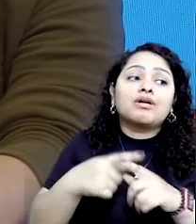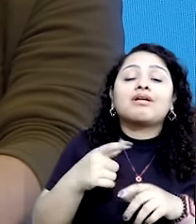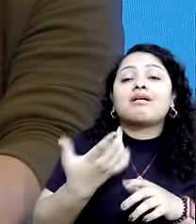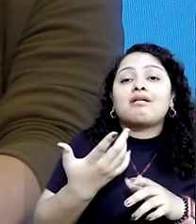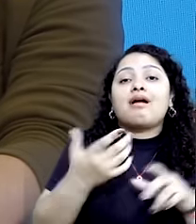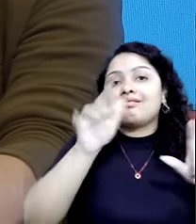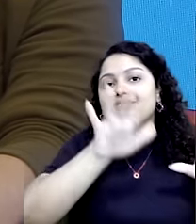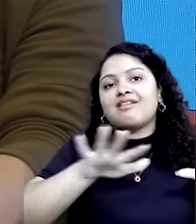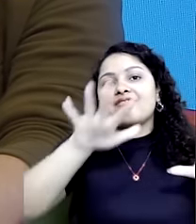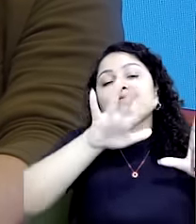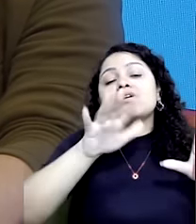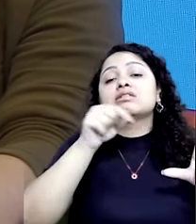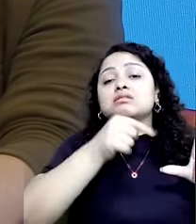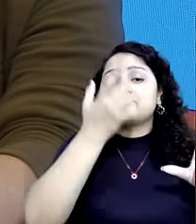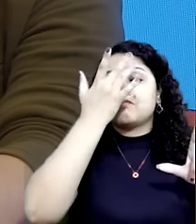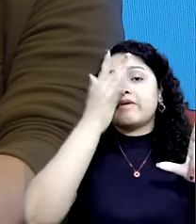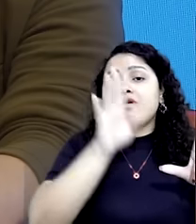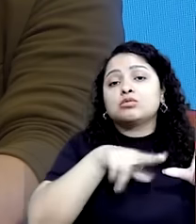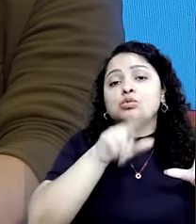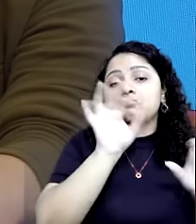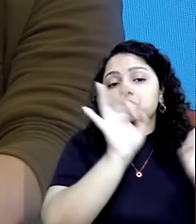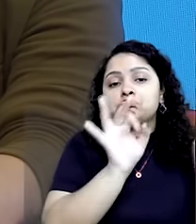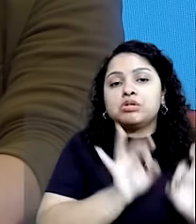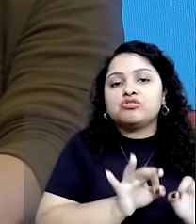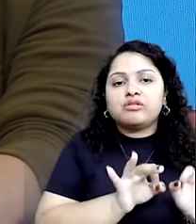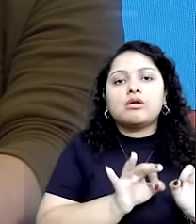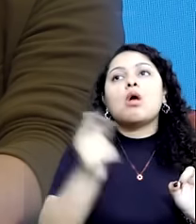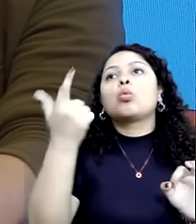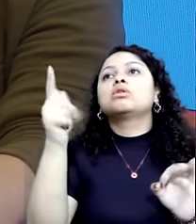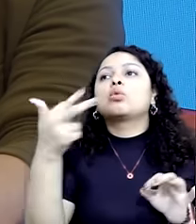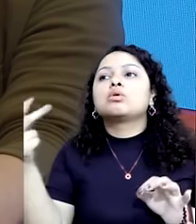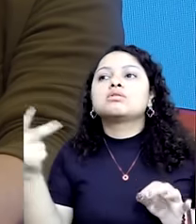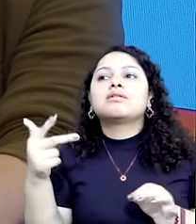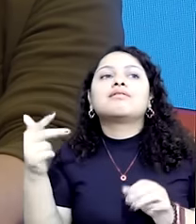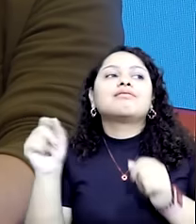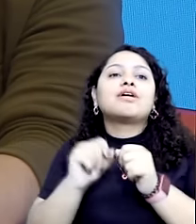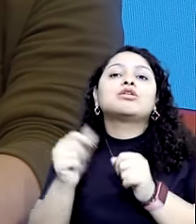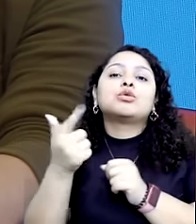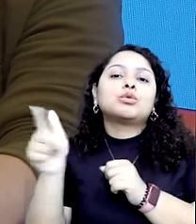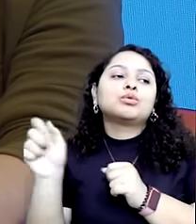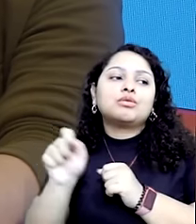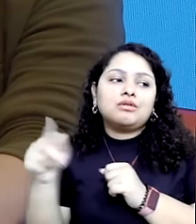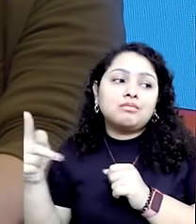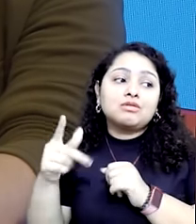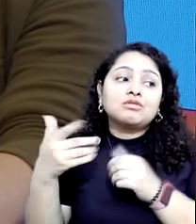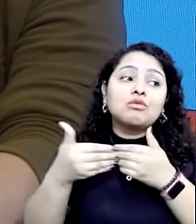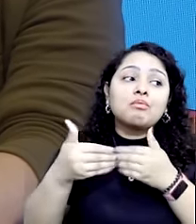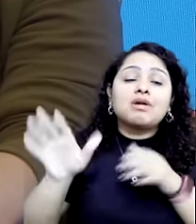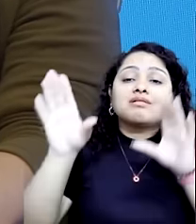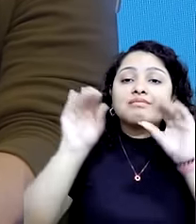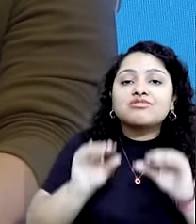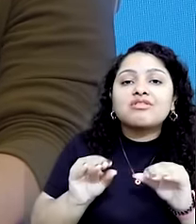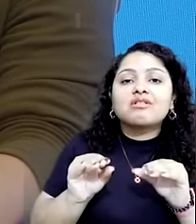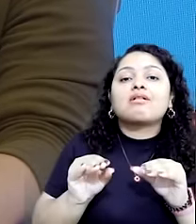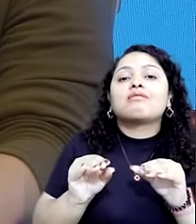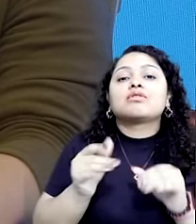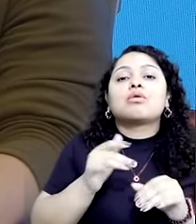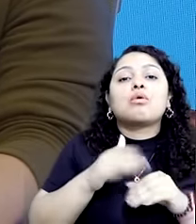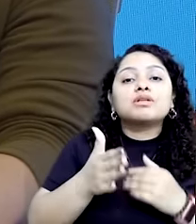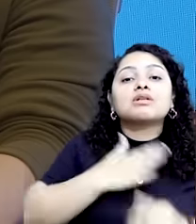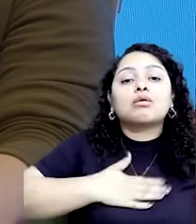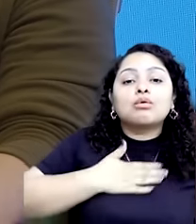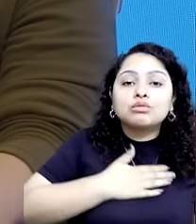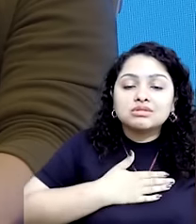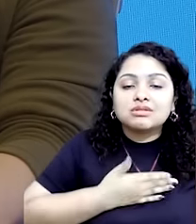do inshot mexer nessas coisas e aí outras coisas você faz no outro então a partir do momento que você começa a mexer você começa a ter seu preferido para